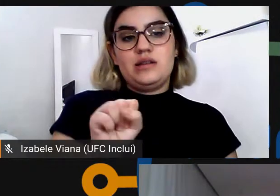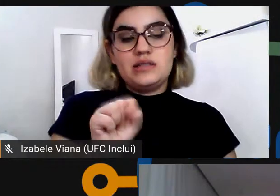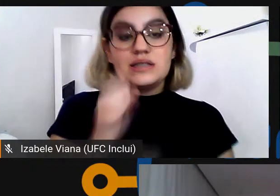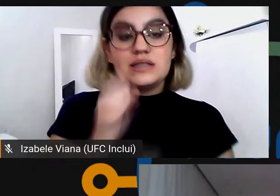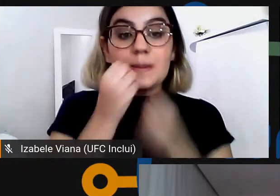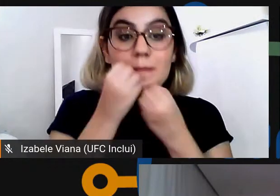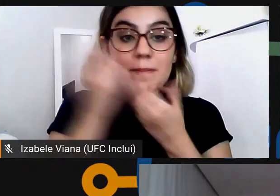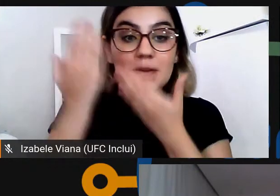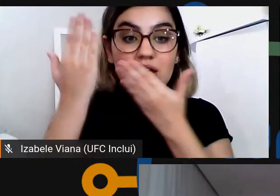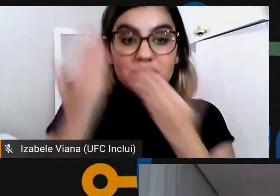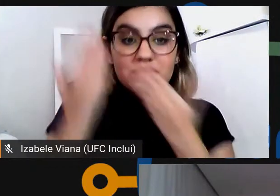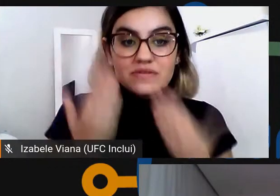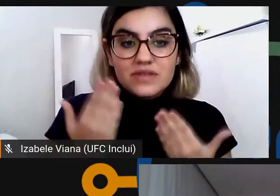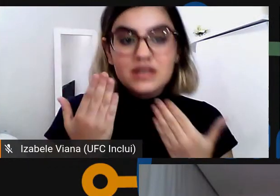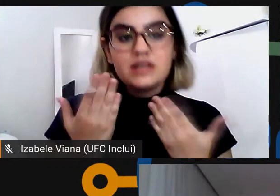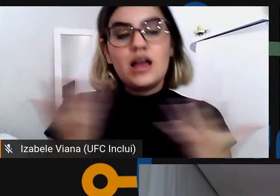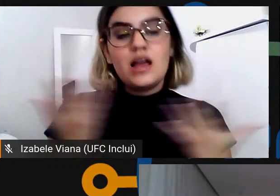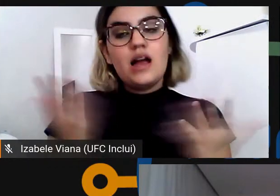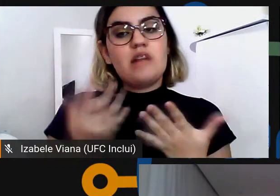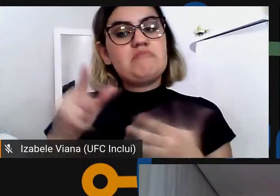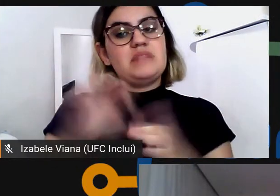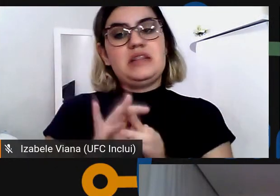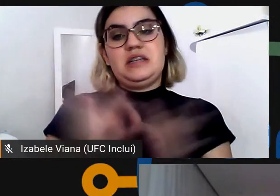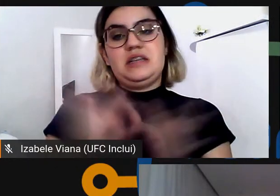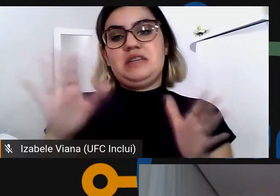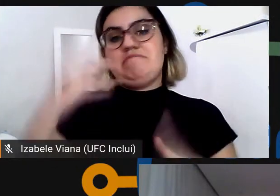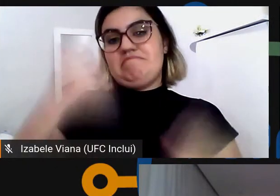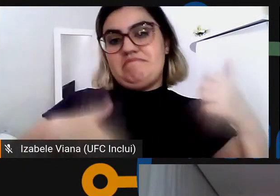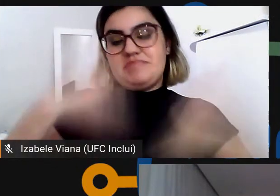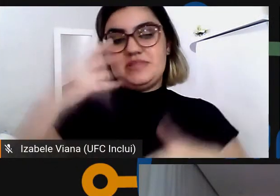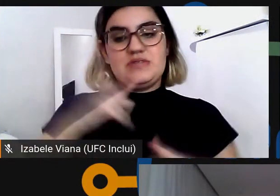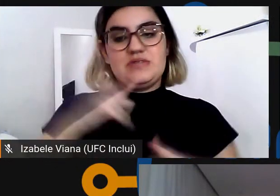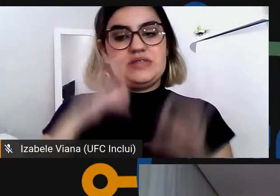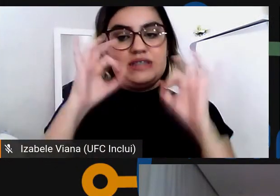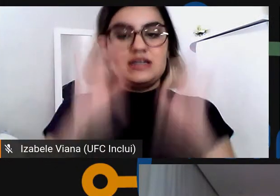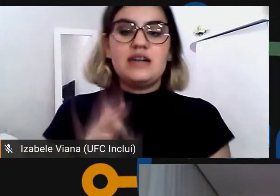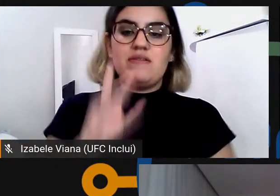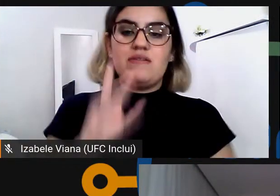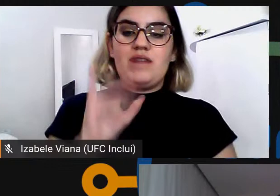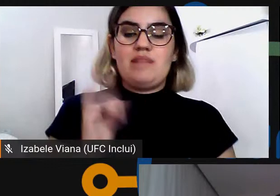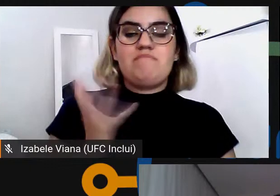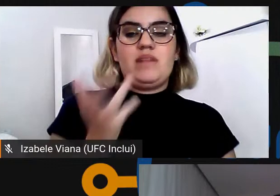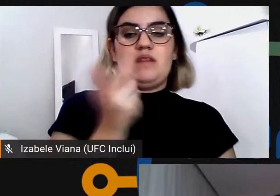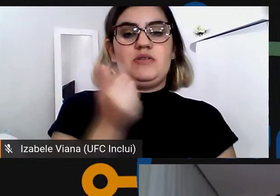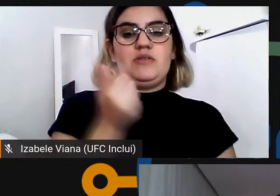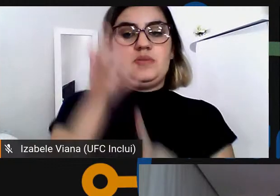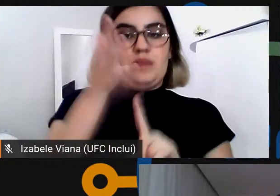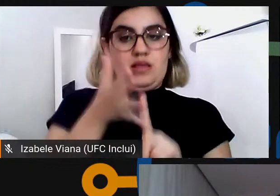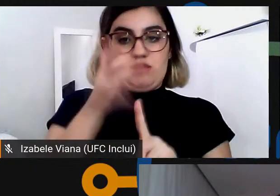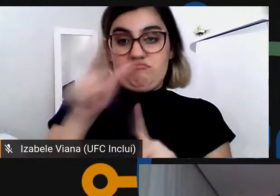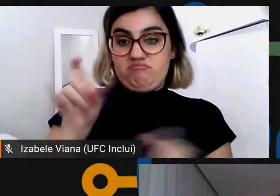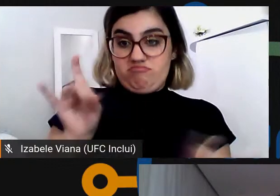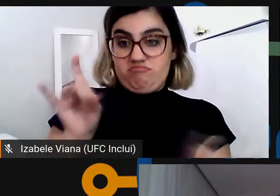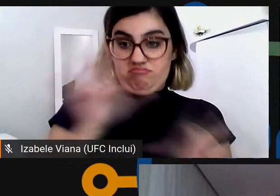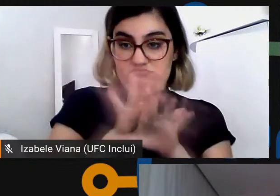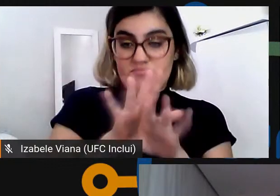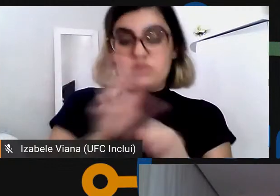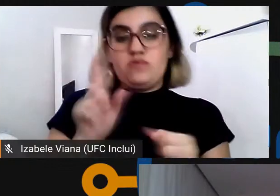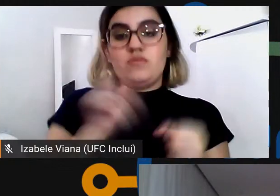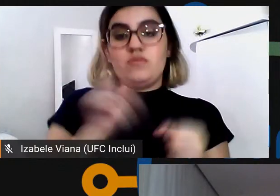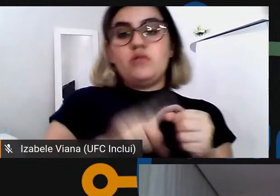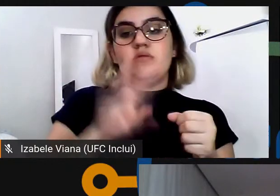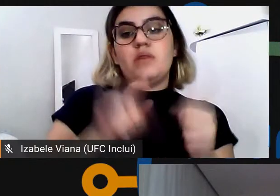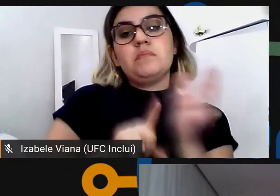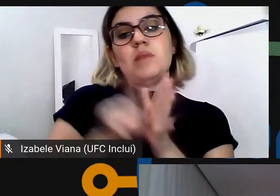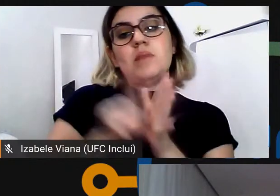bem-vinda, o momento é todo seu, e eu tenho certeza que será uma excelente palestra. Após a sua fala, eu retornarei com as perguntas dos